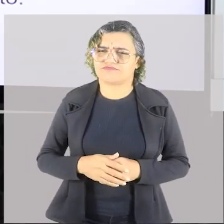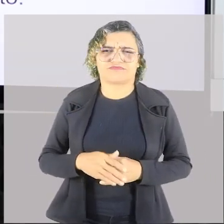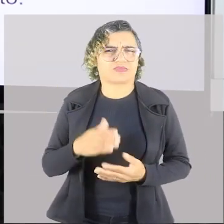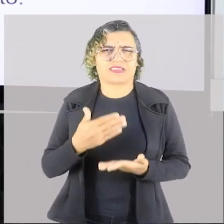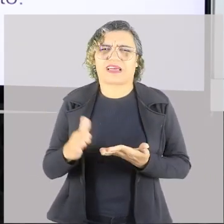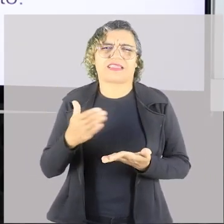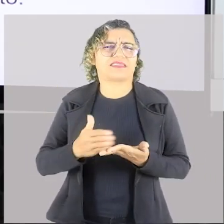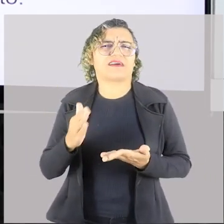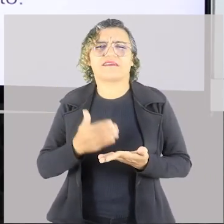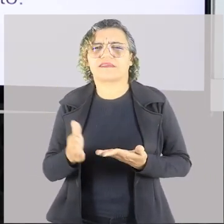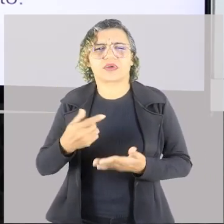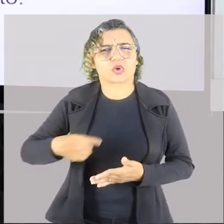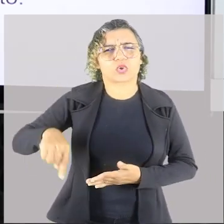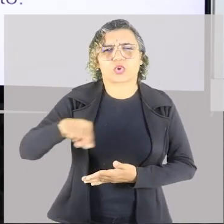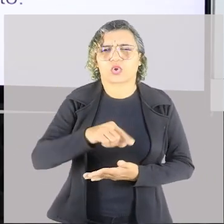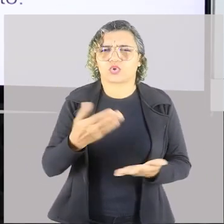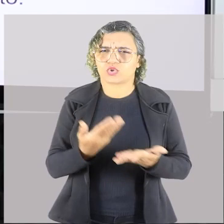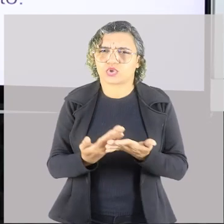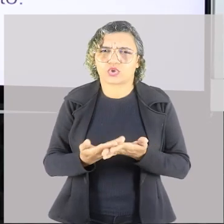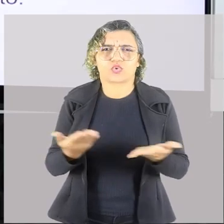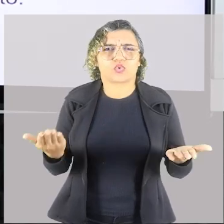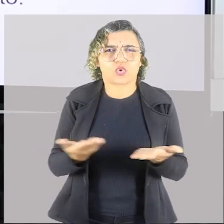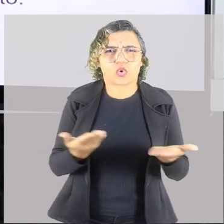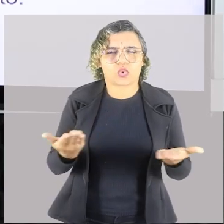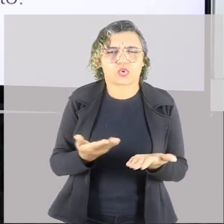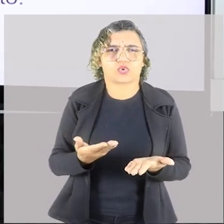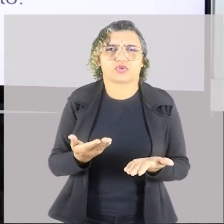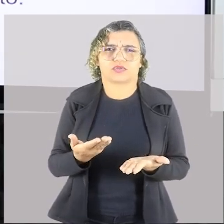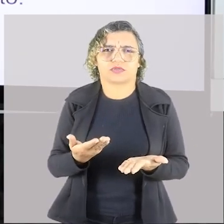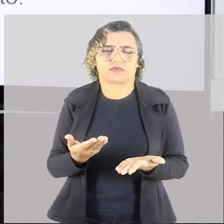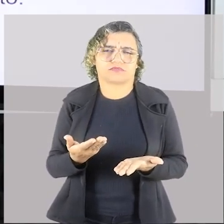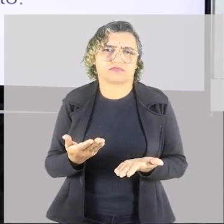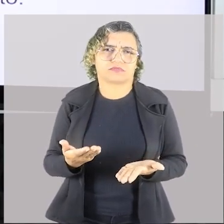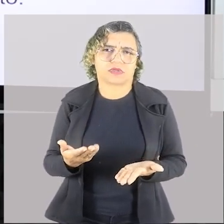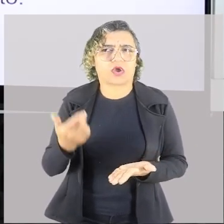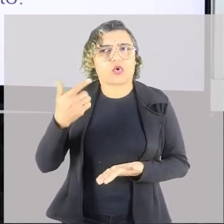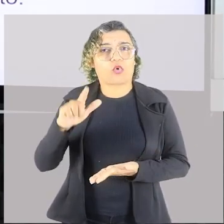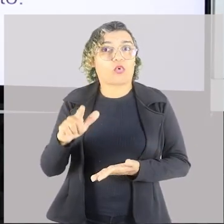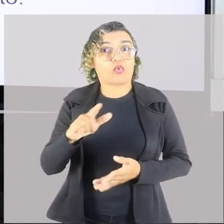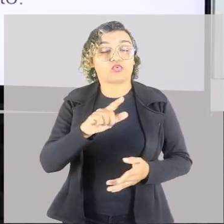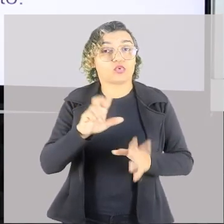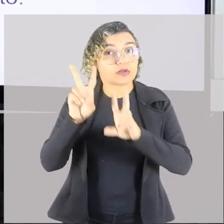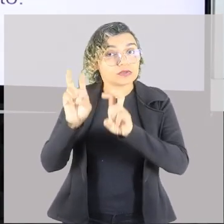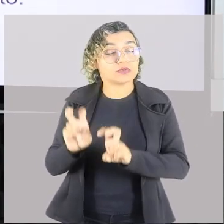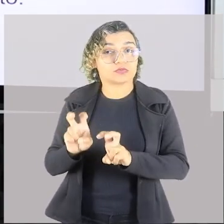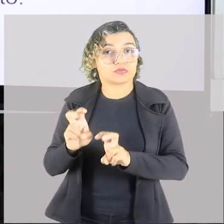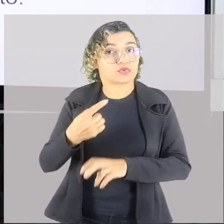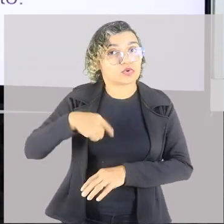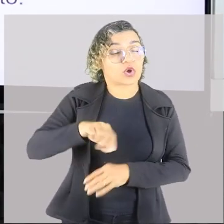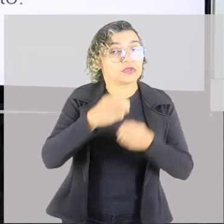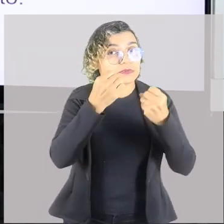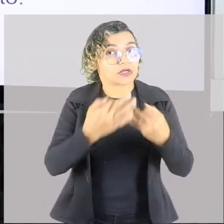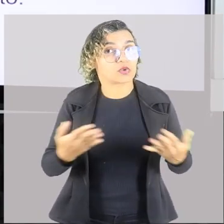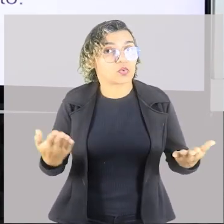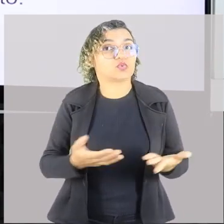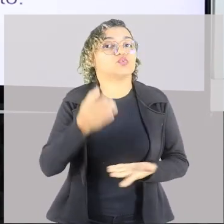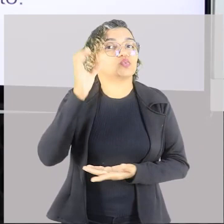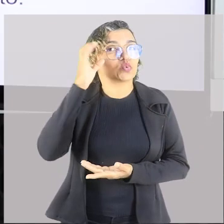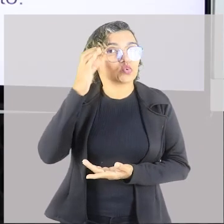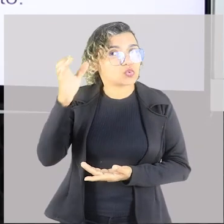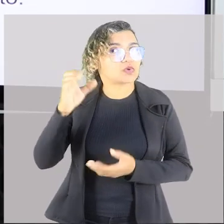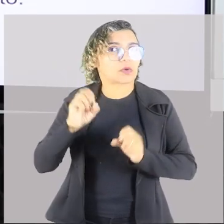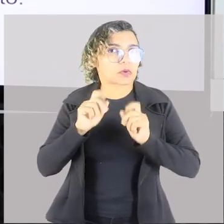ver com o que a gente está vendo aqui. Contratualismo é coisa de filosofia política. A gente está falando sobre cultura, é outro assunto,